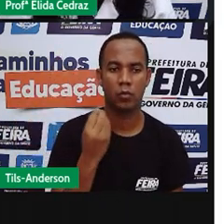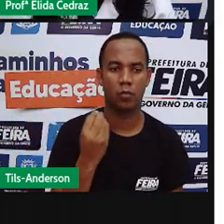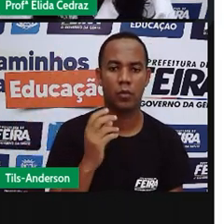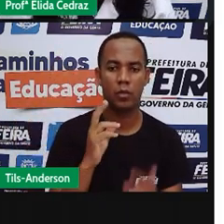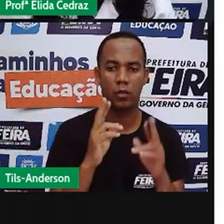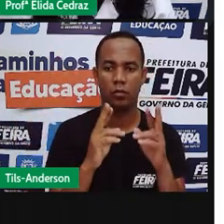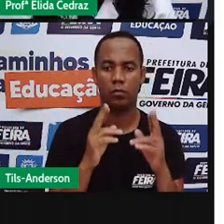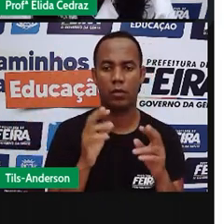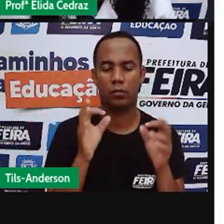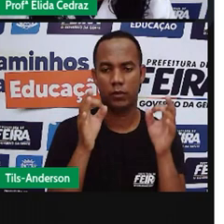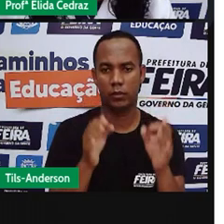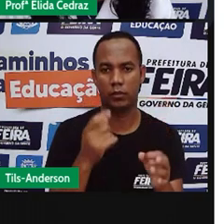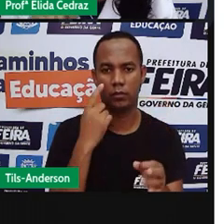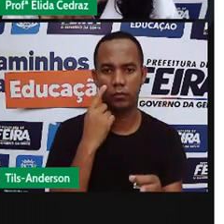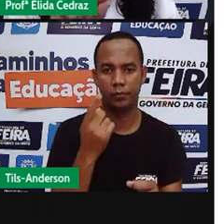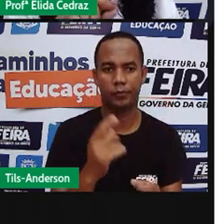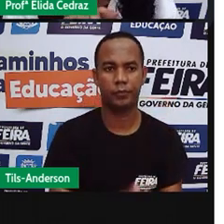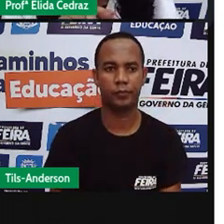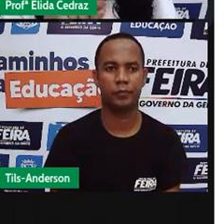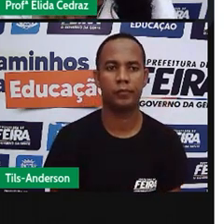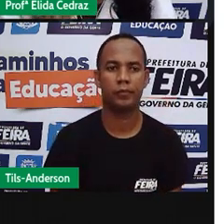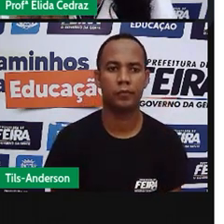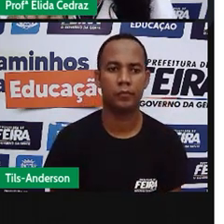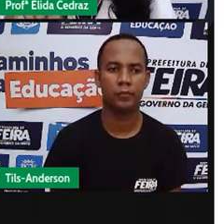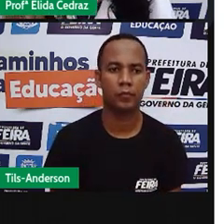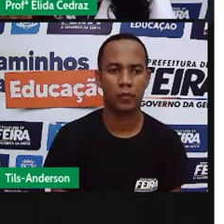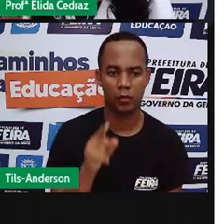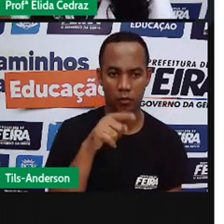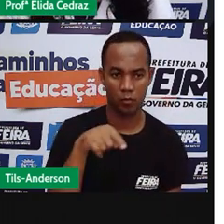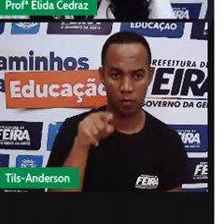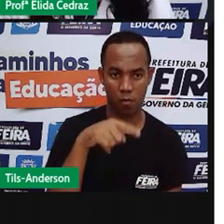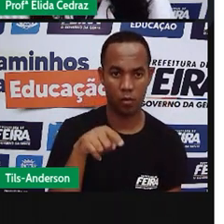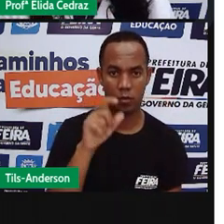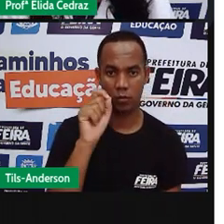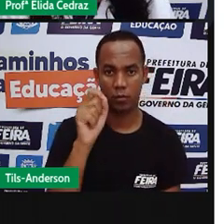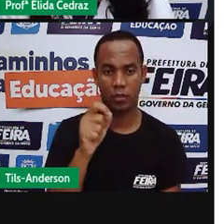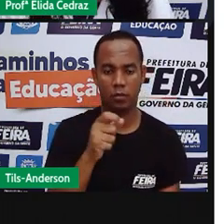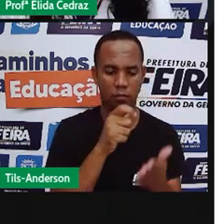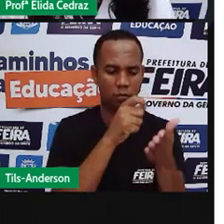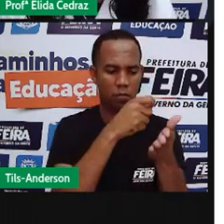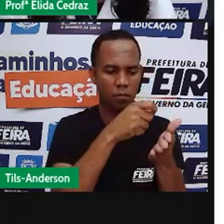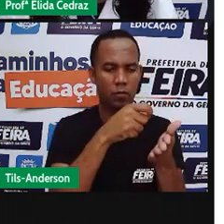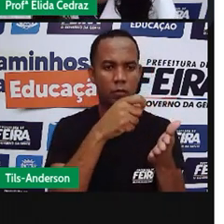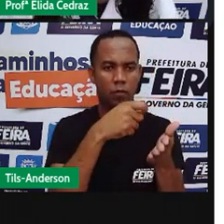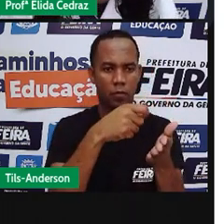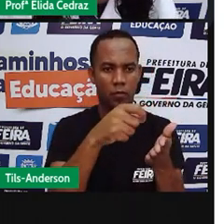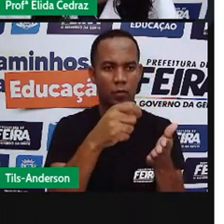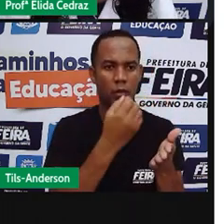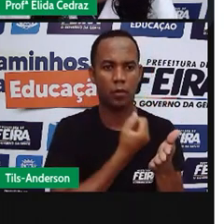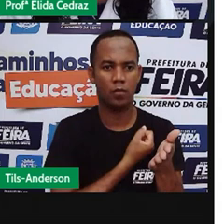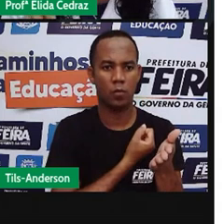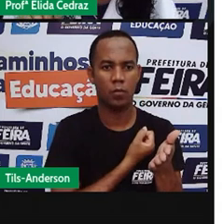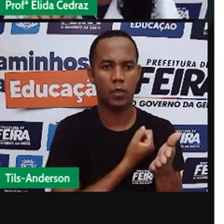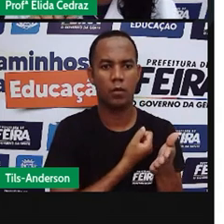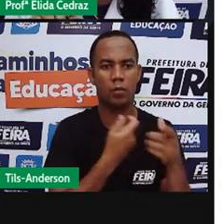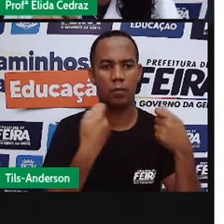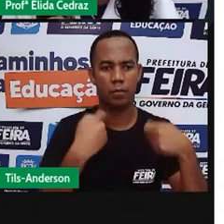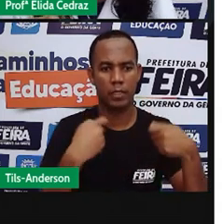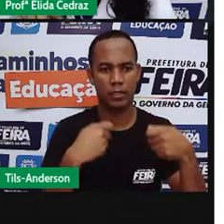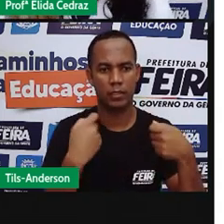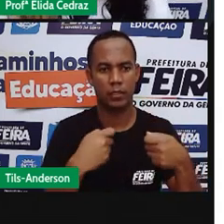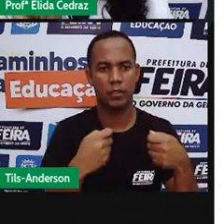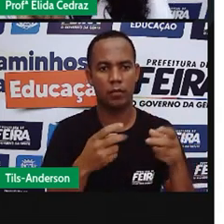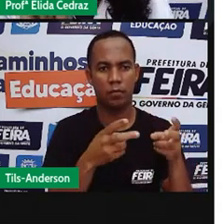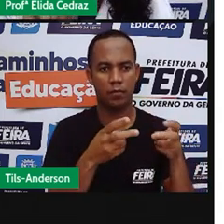dezenas exatas também. E nós, quando vamos escrever as centenas, nós precisamos